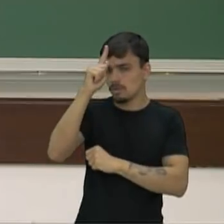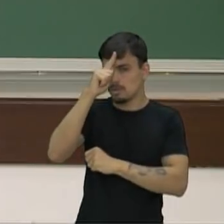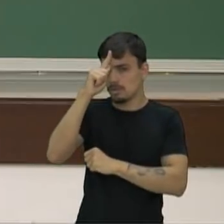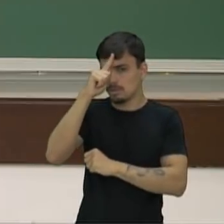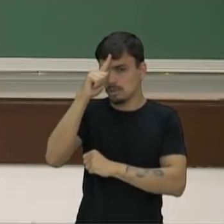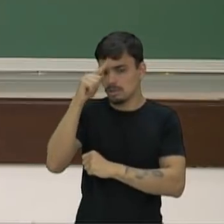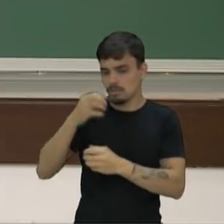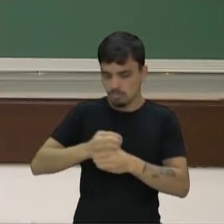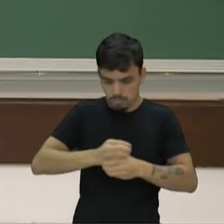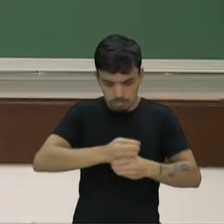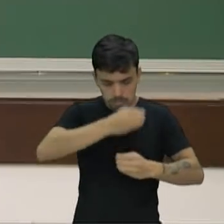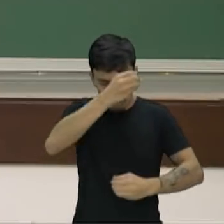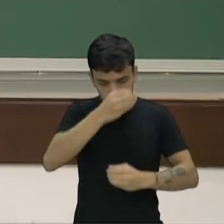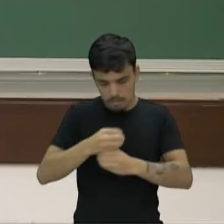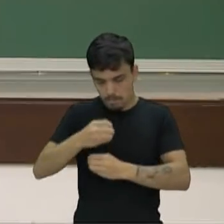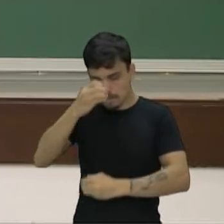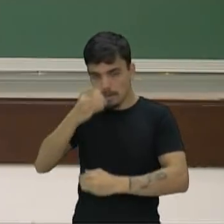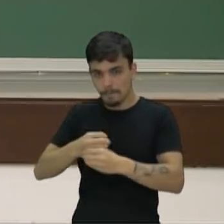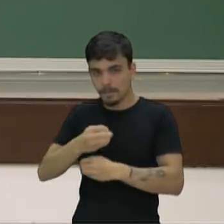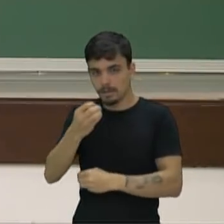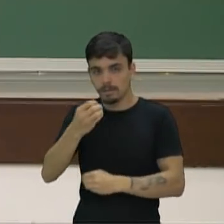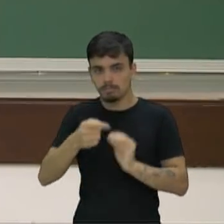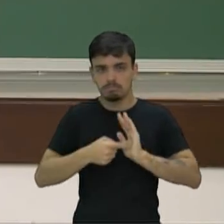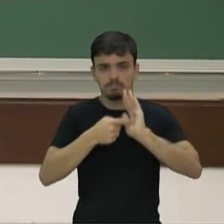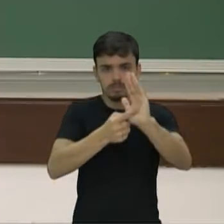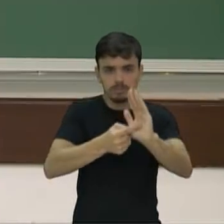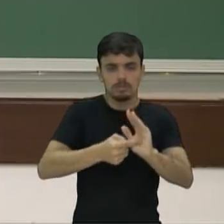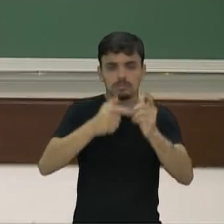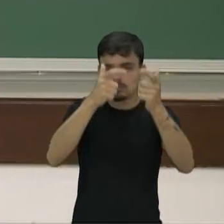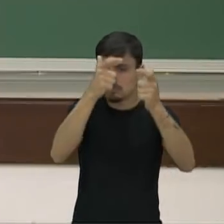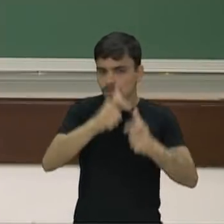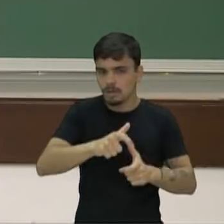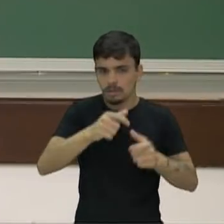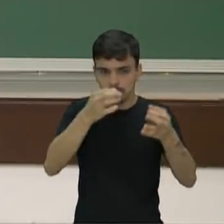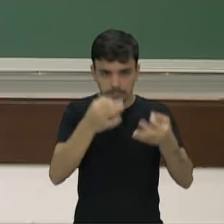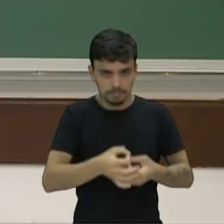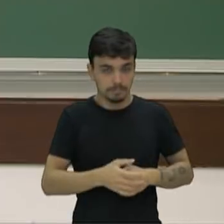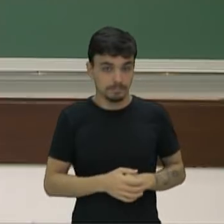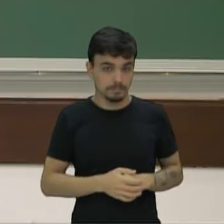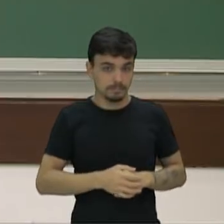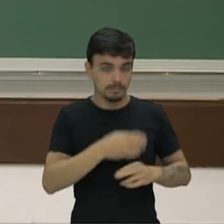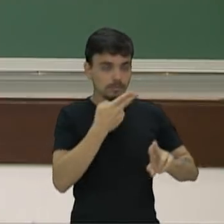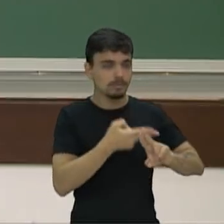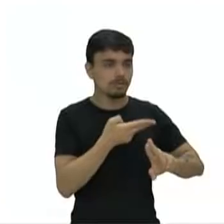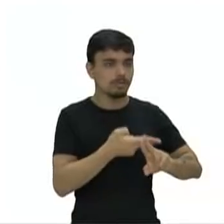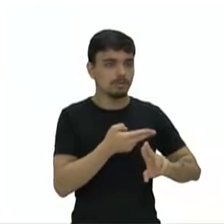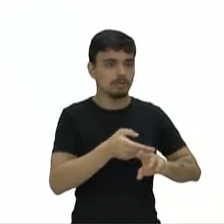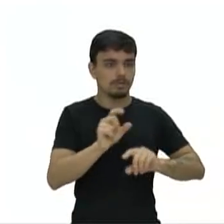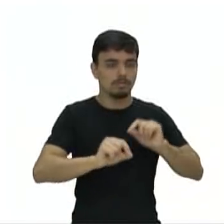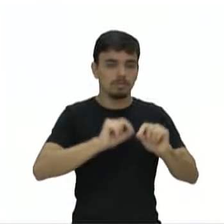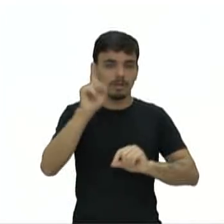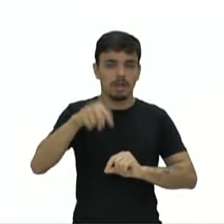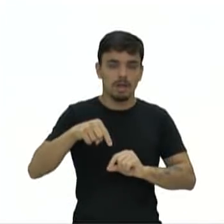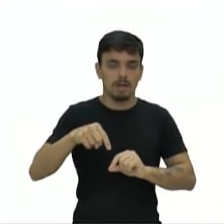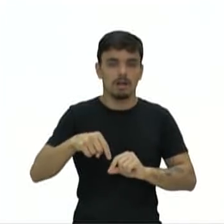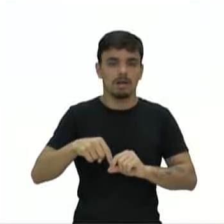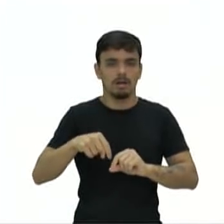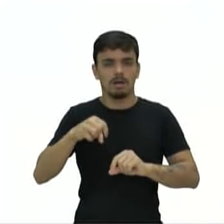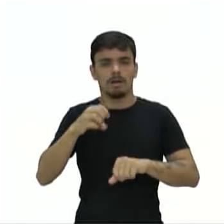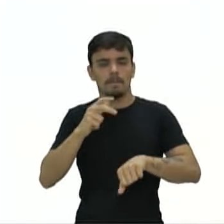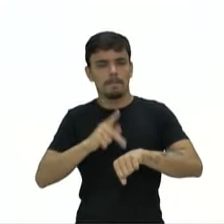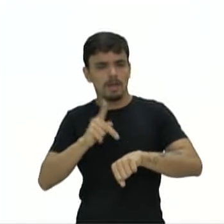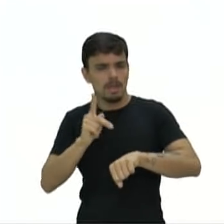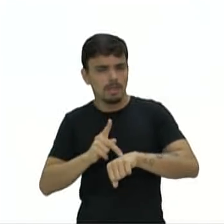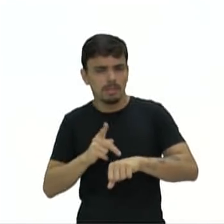se destacavam em templos, edifícios e tudo mais. Os principais materiais utilizados eram mármore, tijolos,